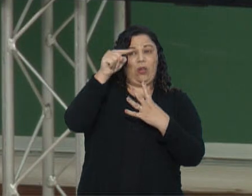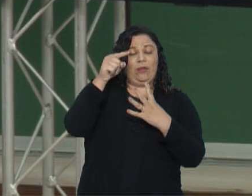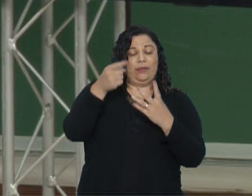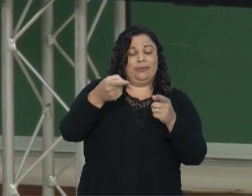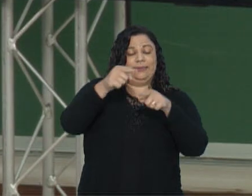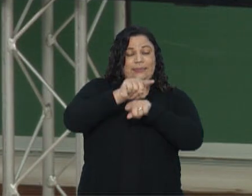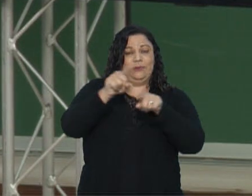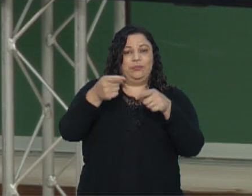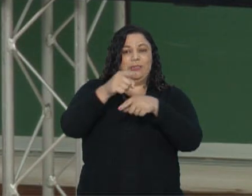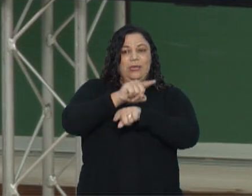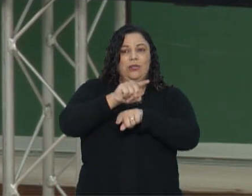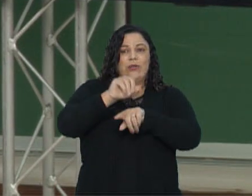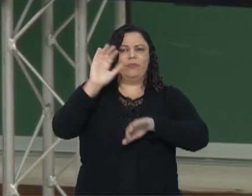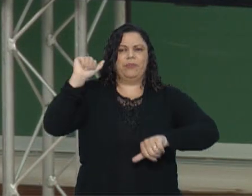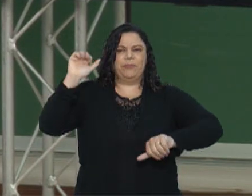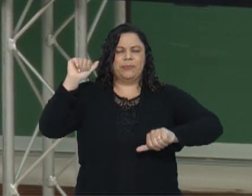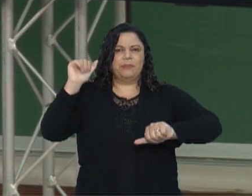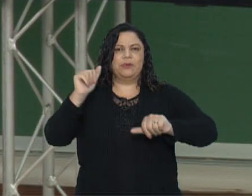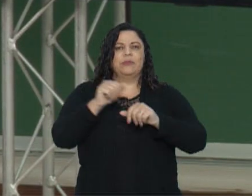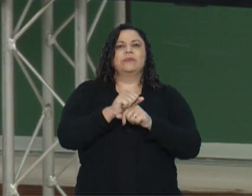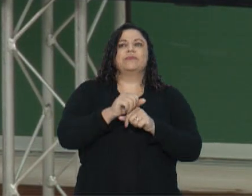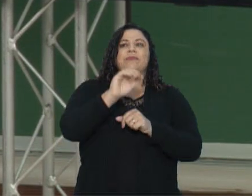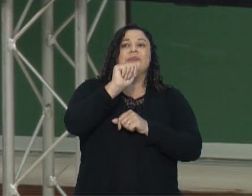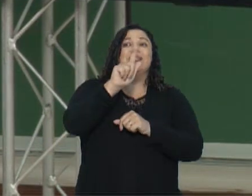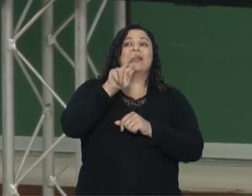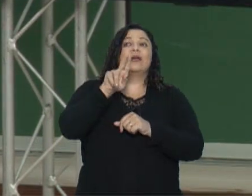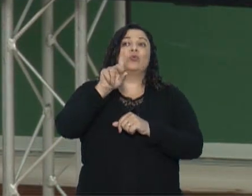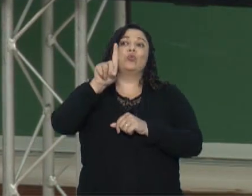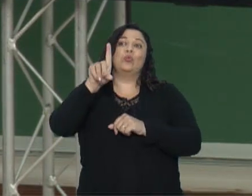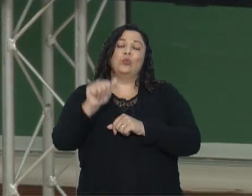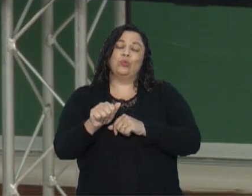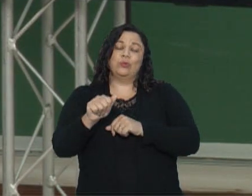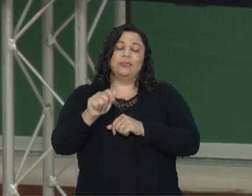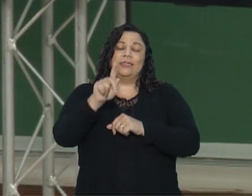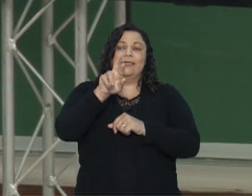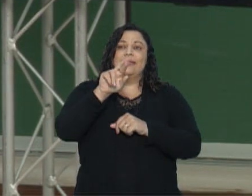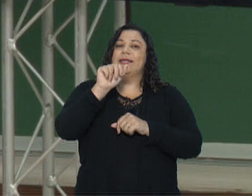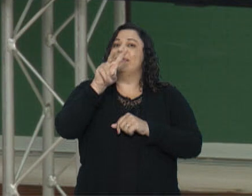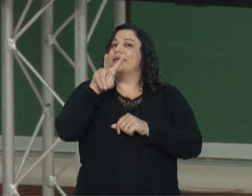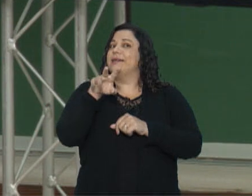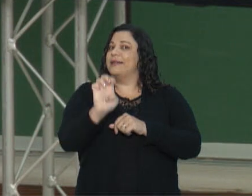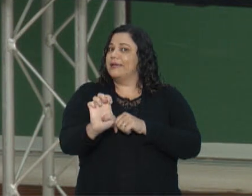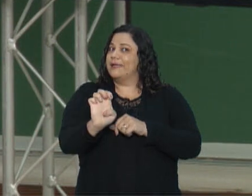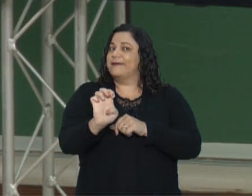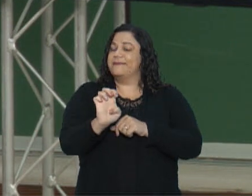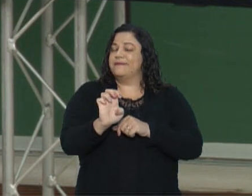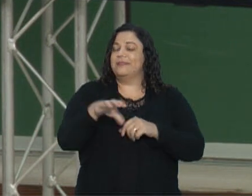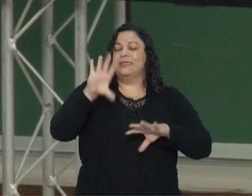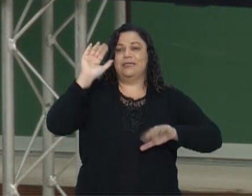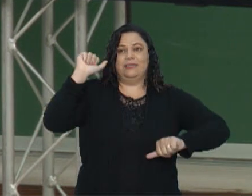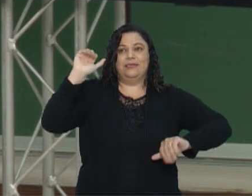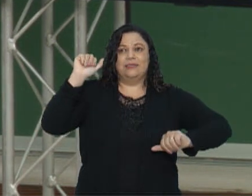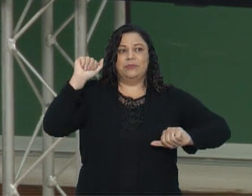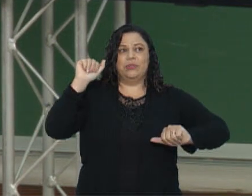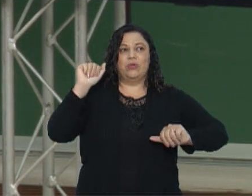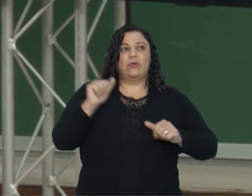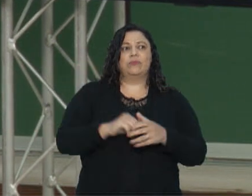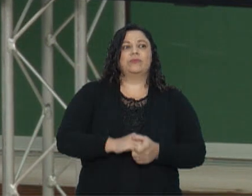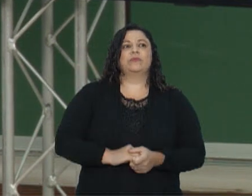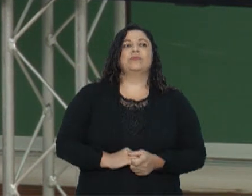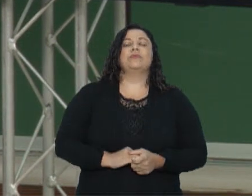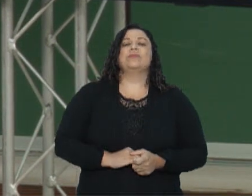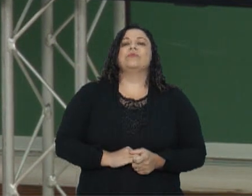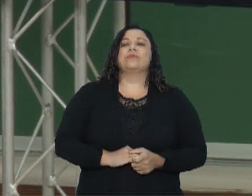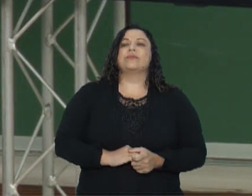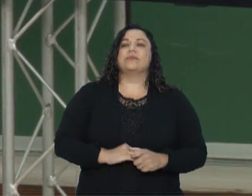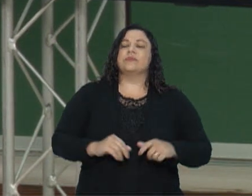Espanhol, aguda, grave. Mas, professor, quando mesmo que eu acentuo as graves? Ah, quando elas não terminam em N e em